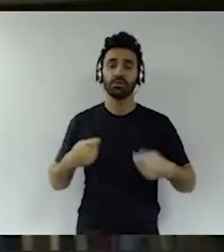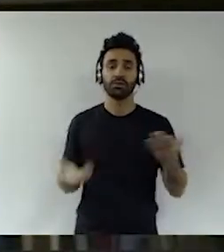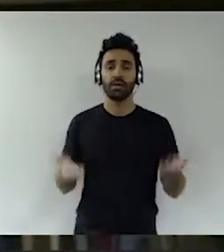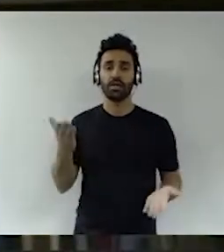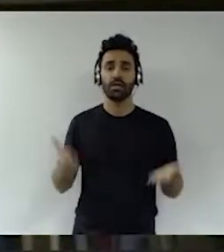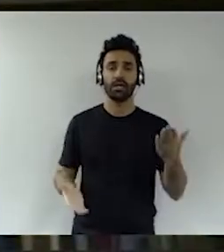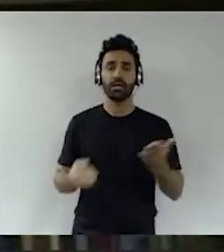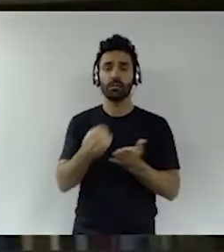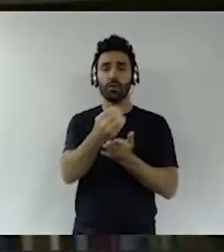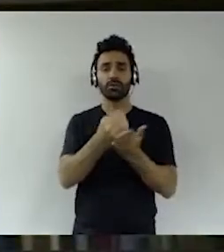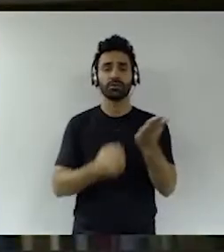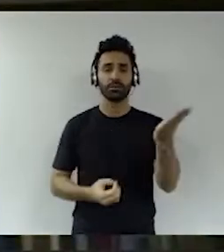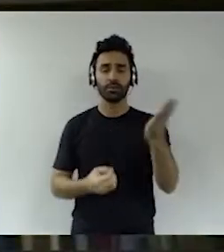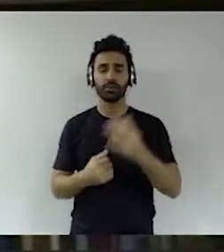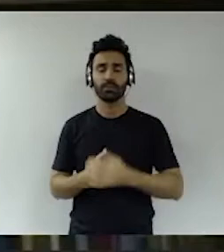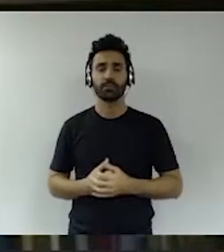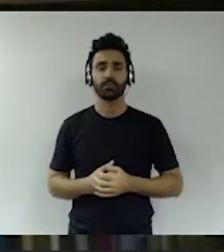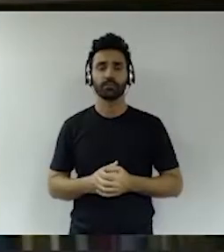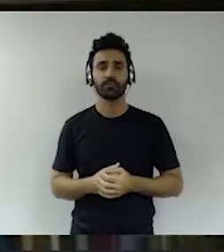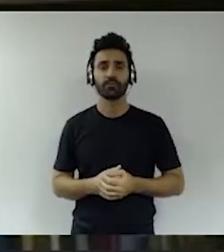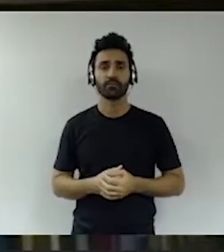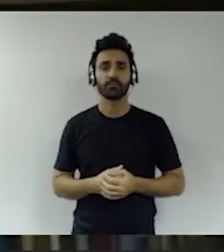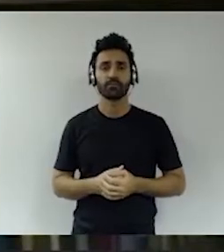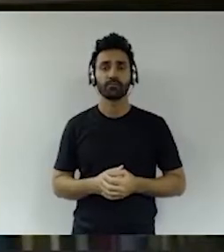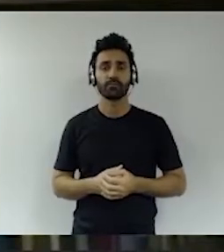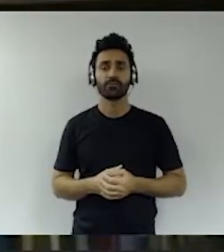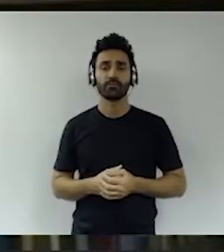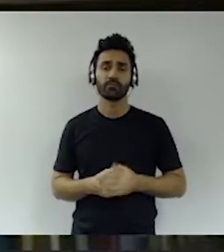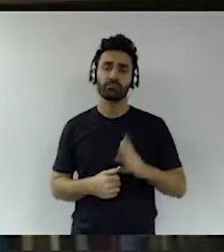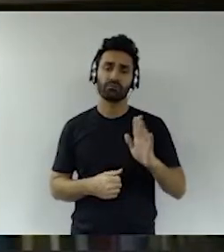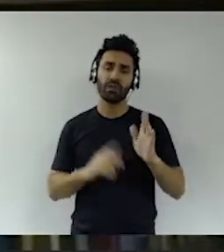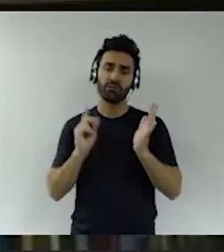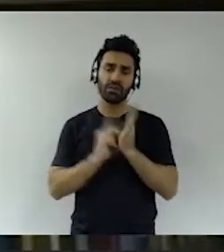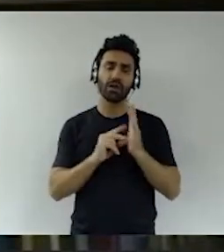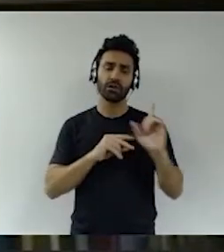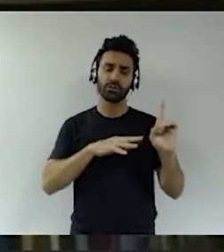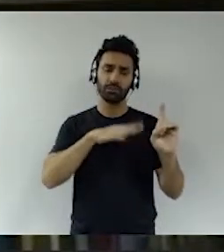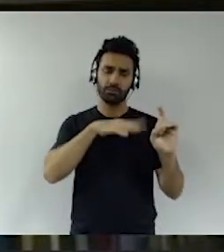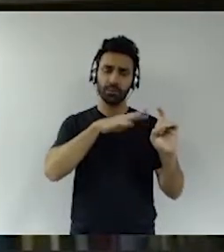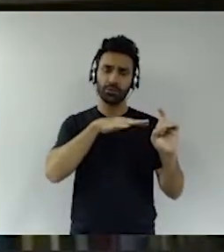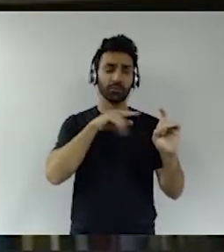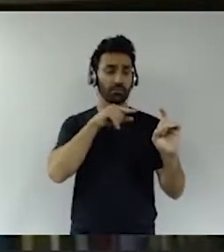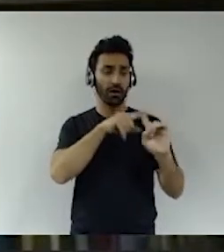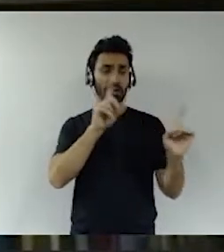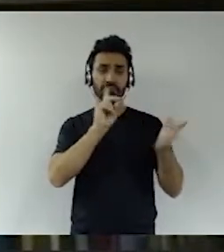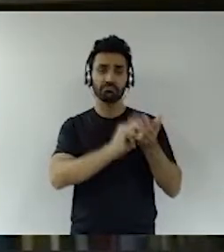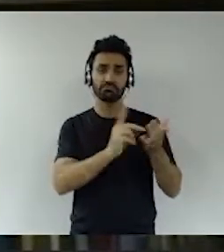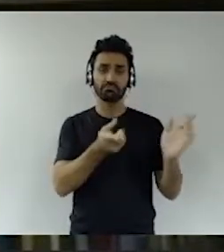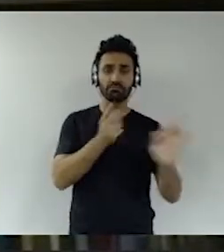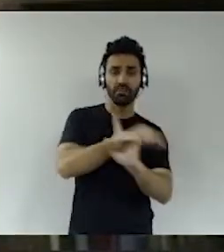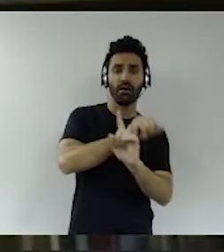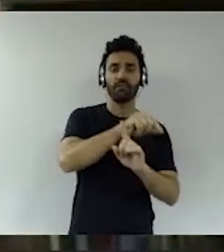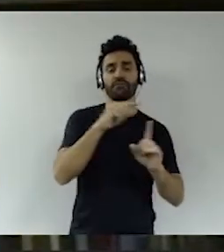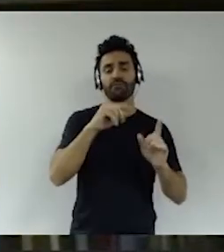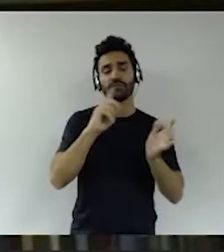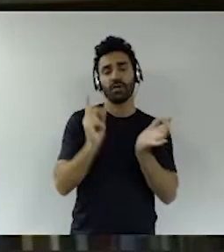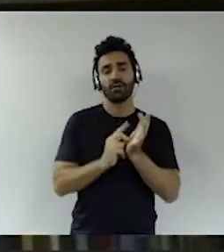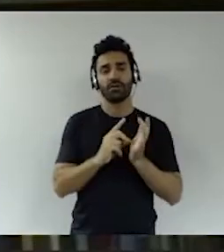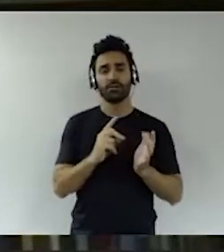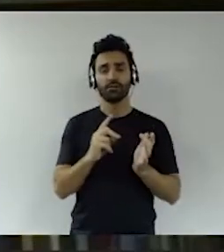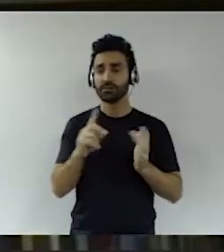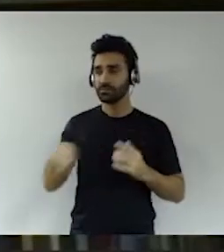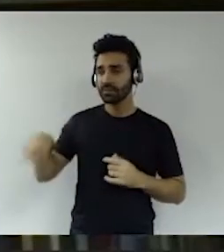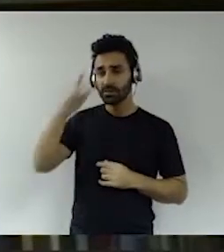equilíbrio orçamentário. Ele diz, olha, eu concedo uma verdade a esse mito pelo seguinte, porque ele é útil para assustar